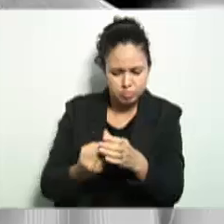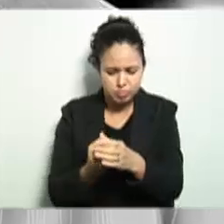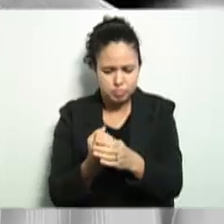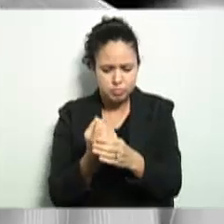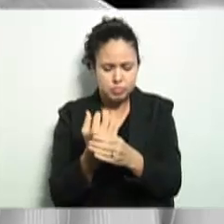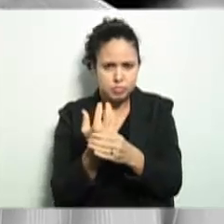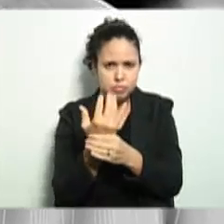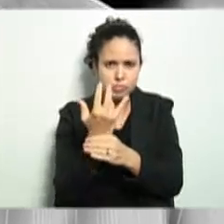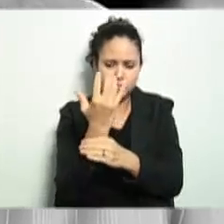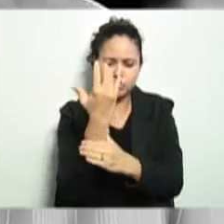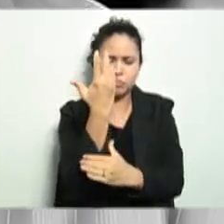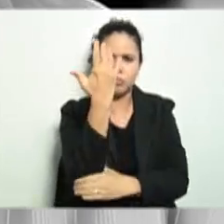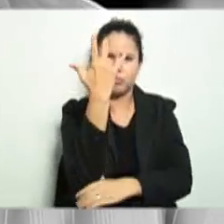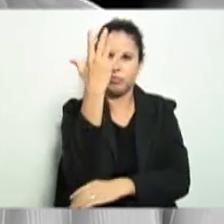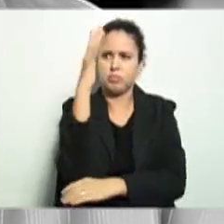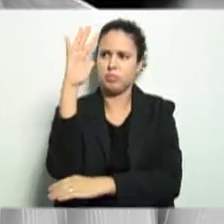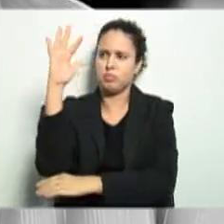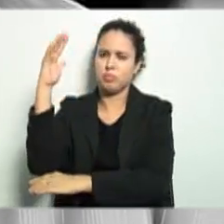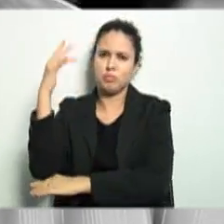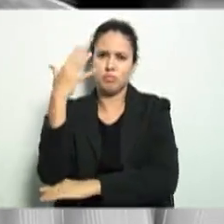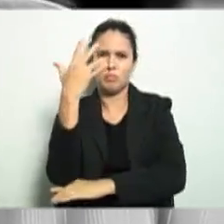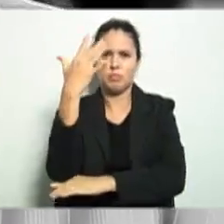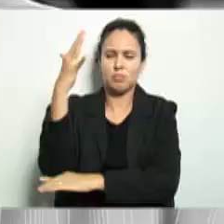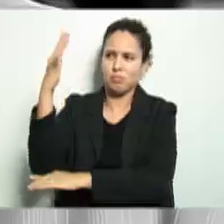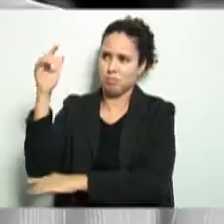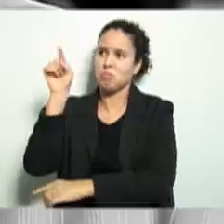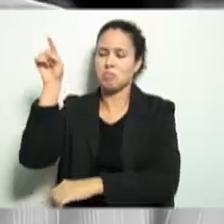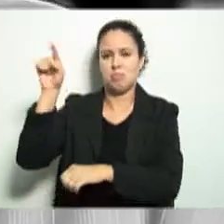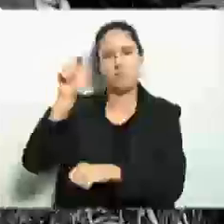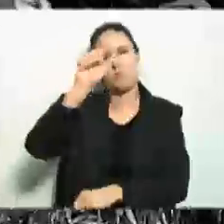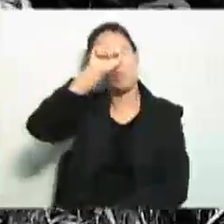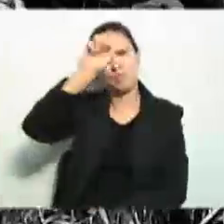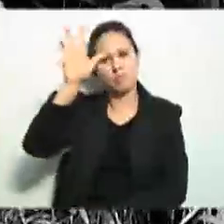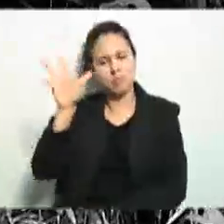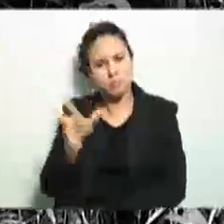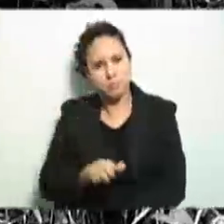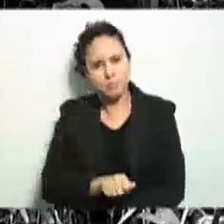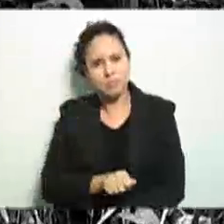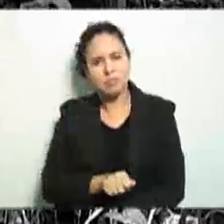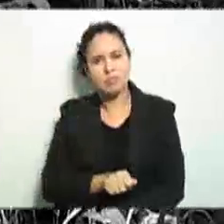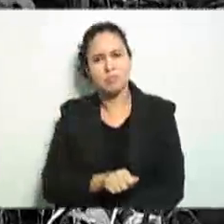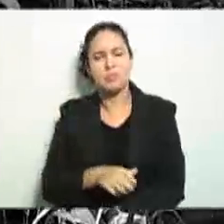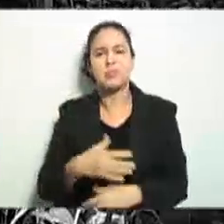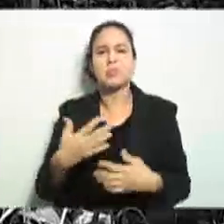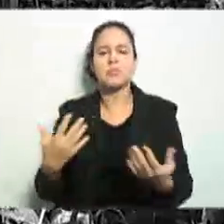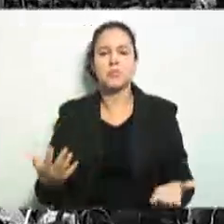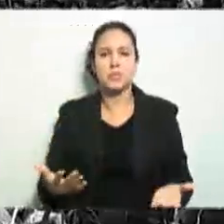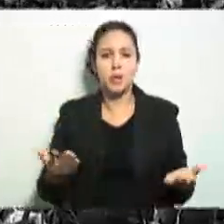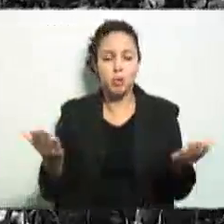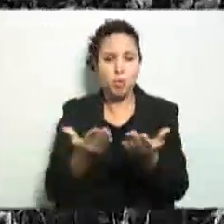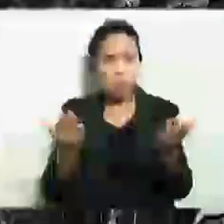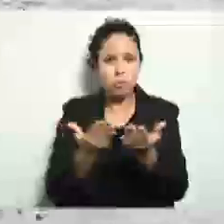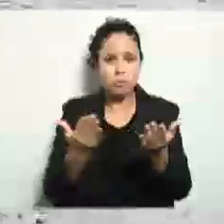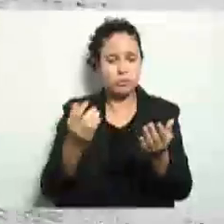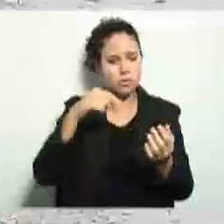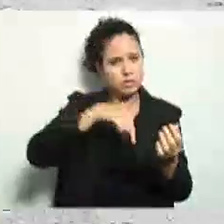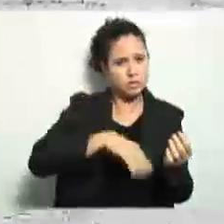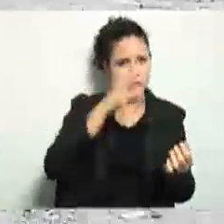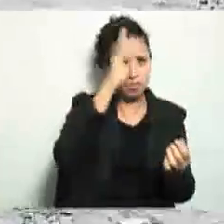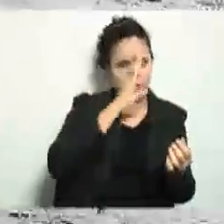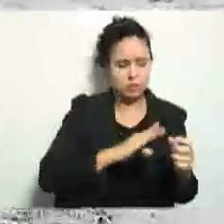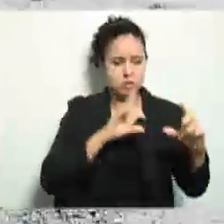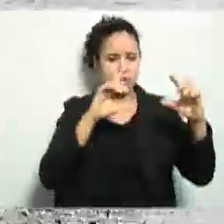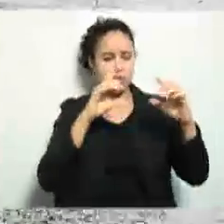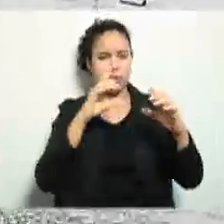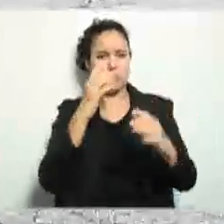então que os seringueiros de toda a Amazônia, sem a renda da extração da borracha, vivem até hoje os reflexos da queda deste